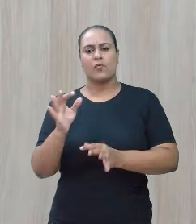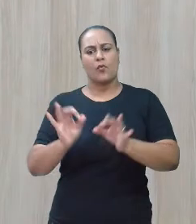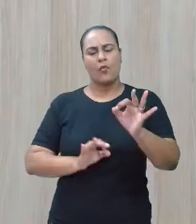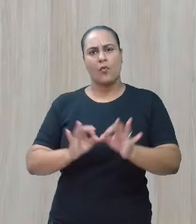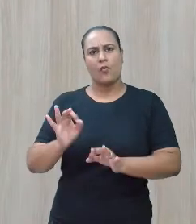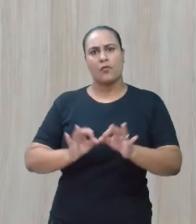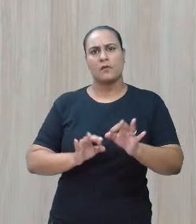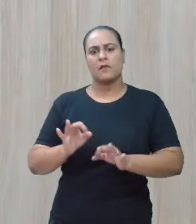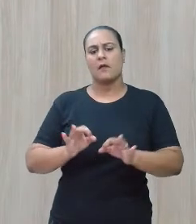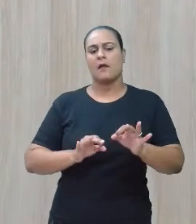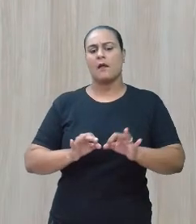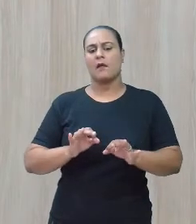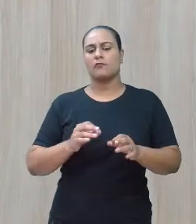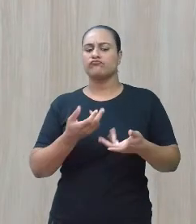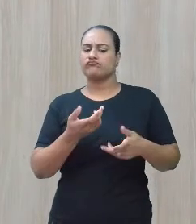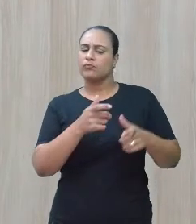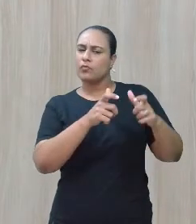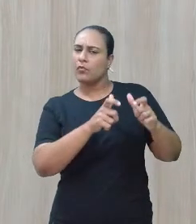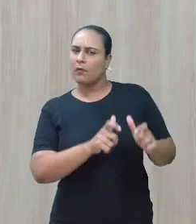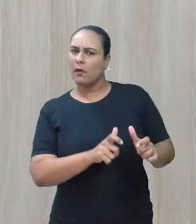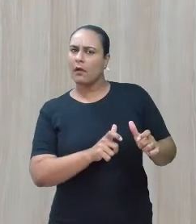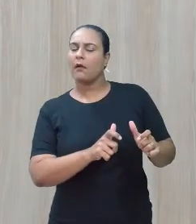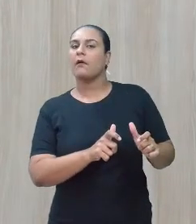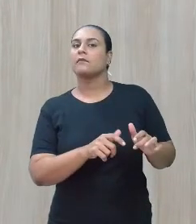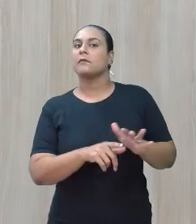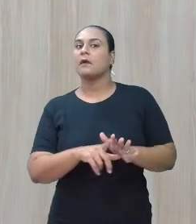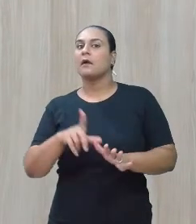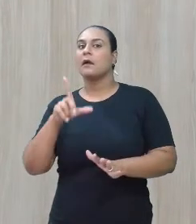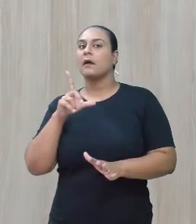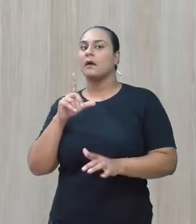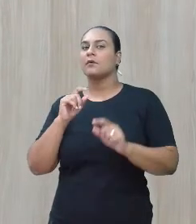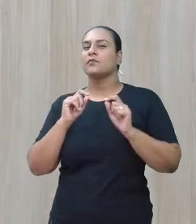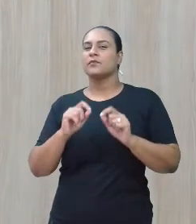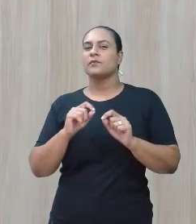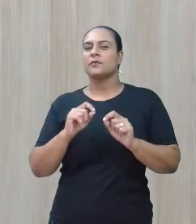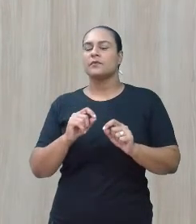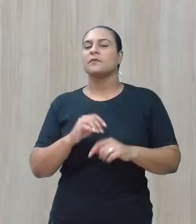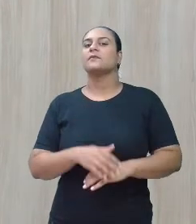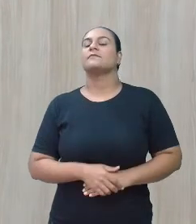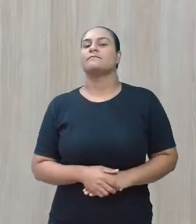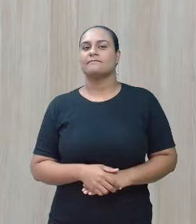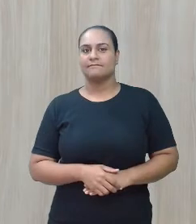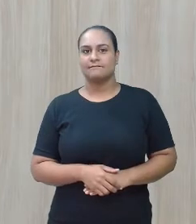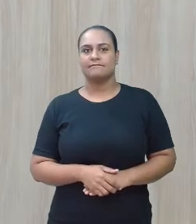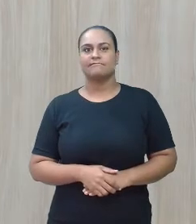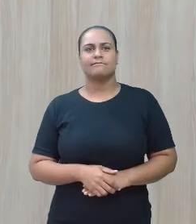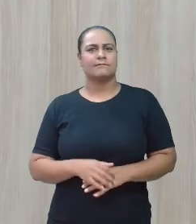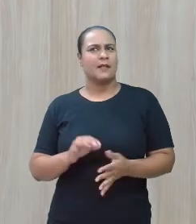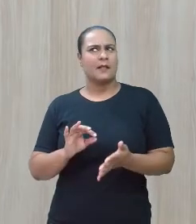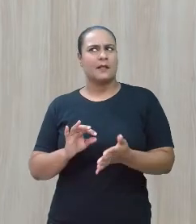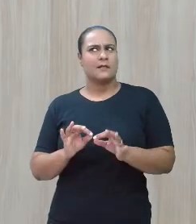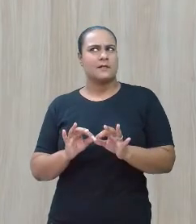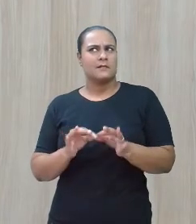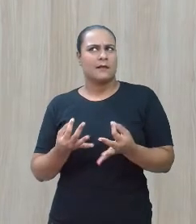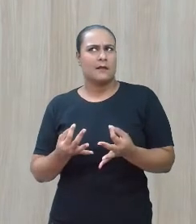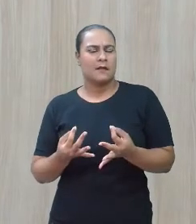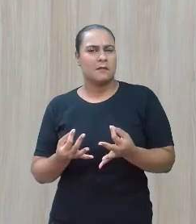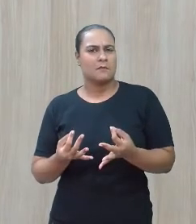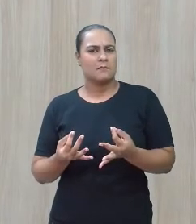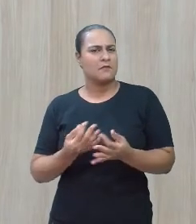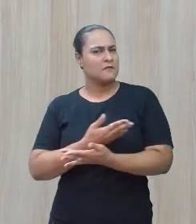organizando o espaço, não é? E antes de tudo, fazendo aquele pequeno processo simples que vocês já estão assim,